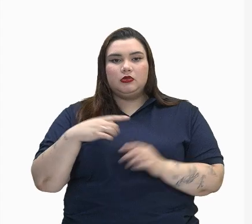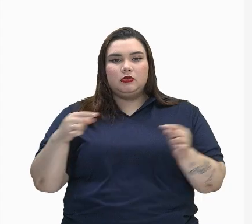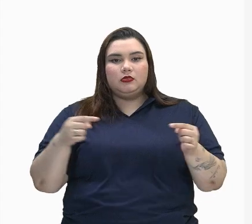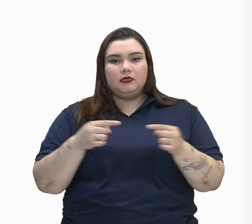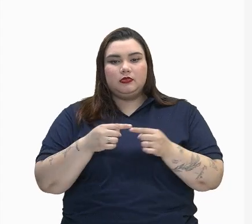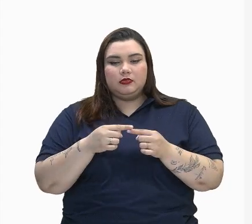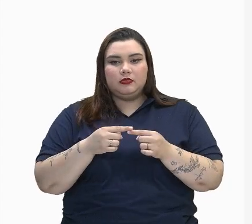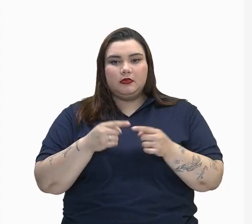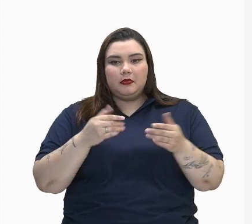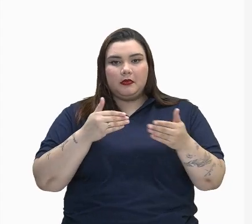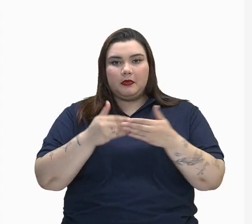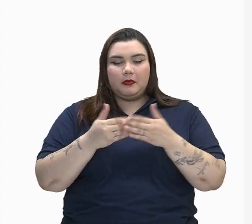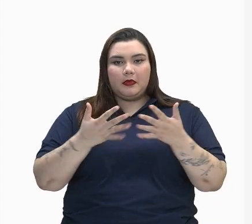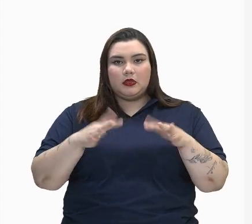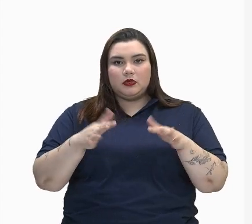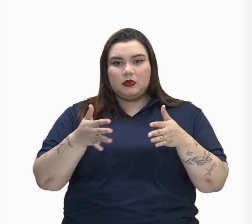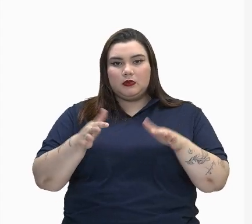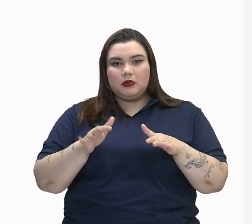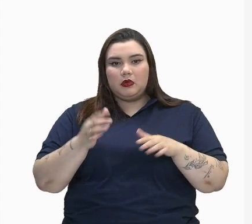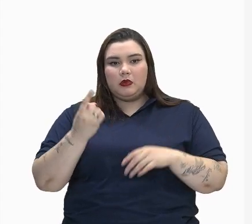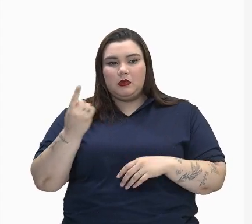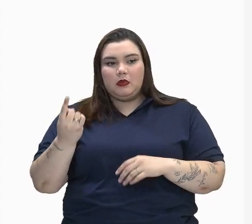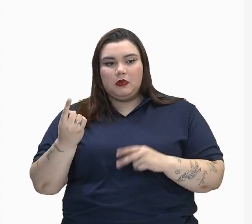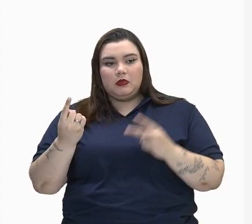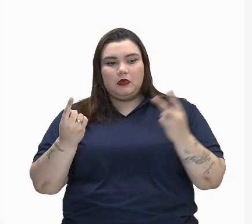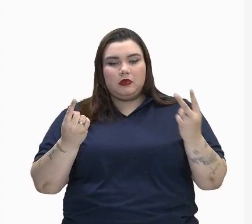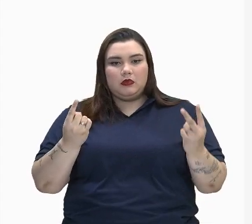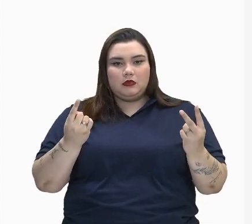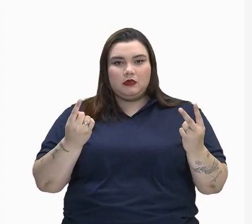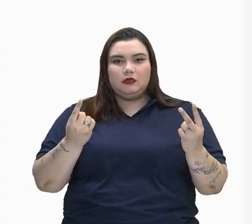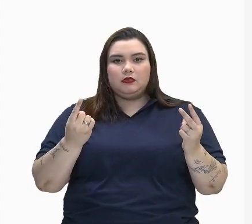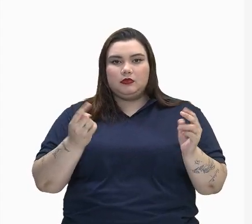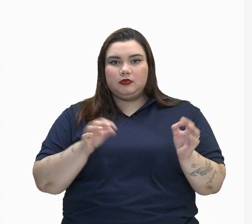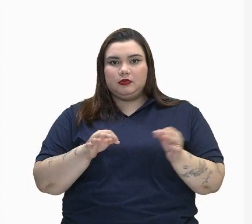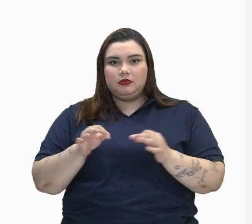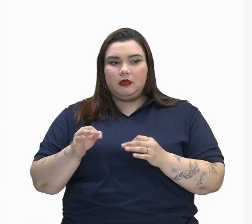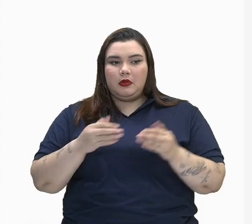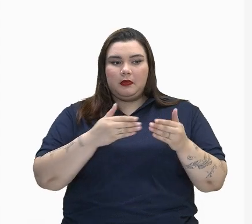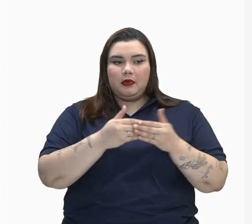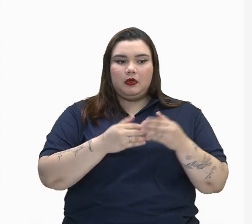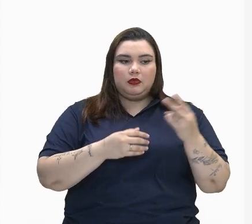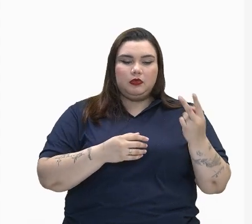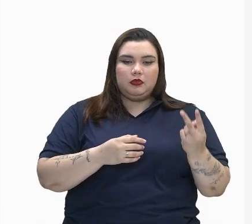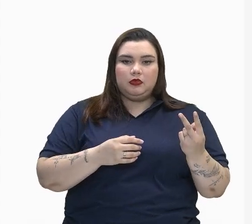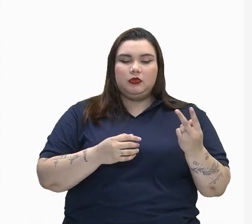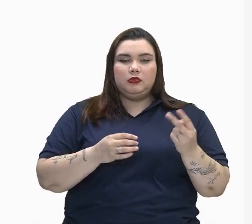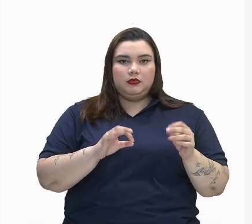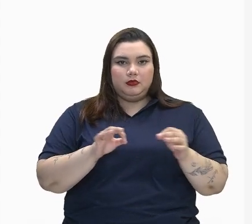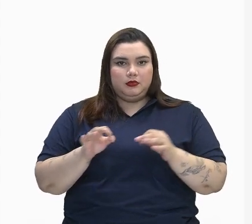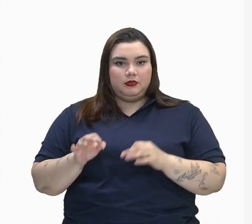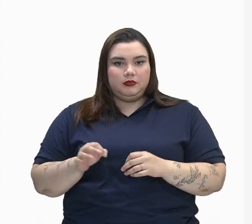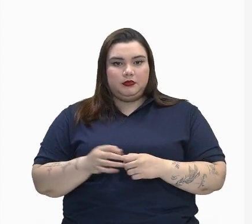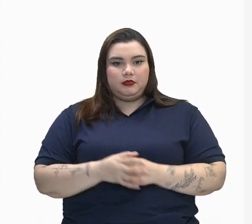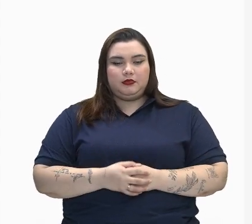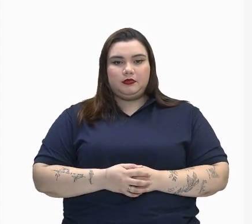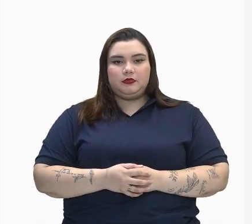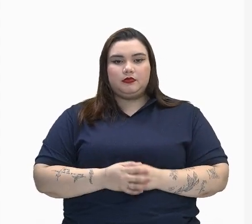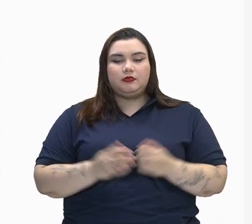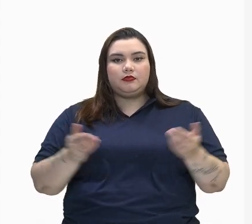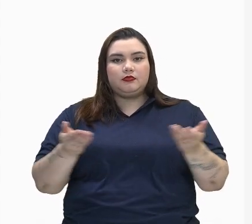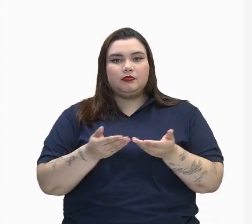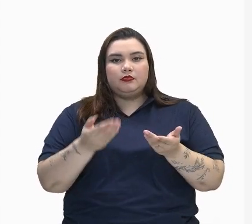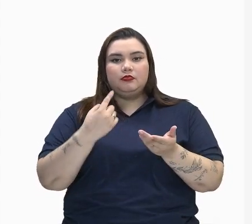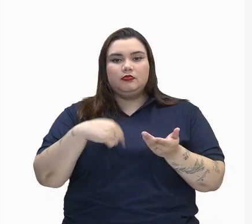forma aproximada, entre o 1 e o 2, mais próximo do 2 do que do 1, tá certo? Agora, nós